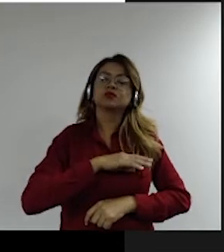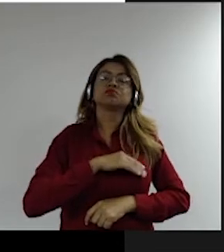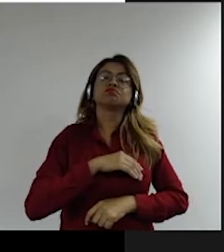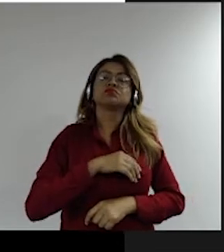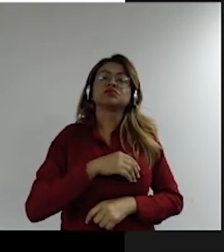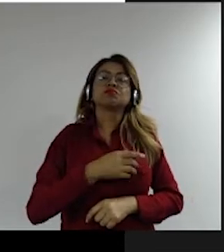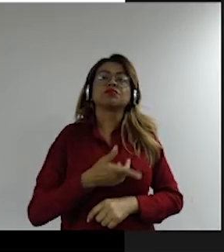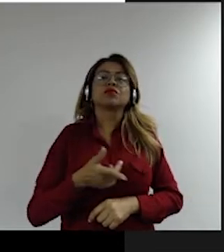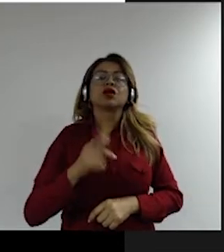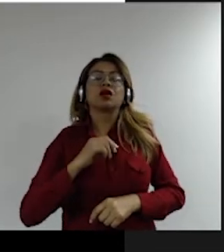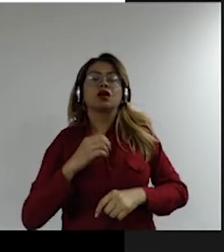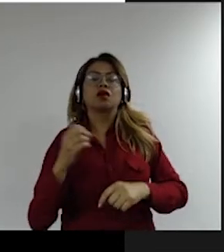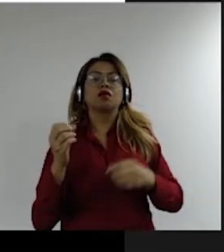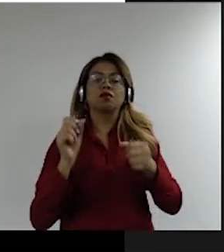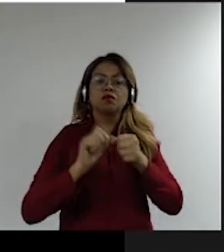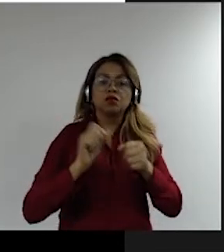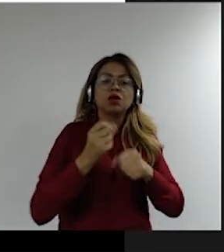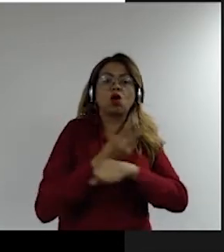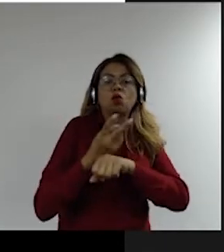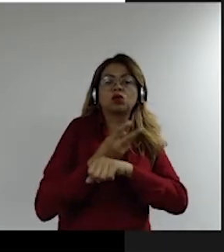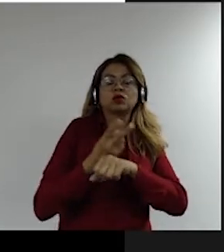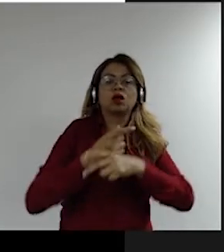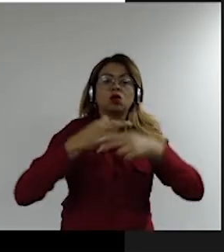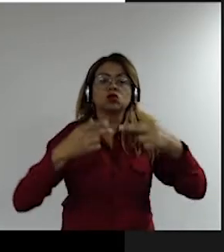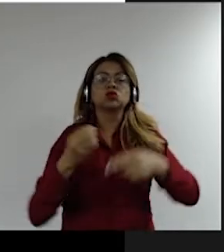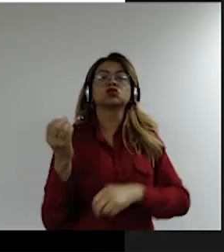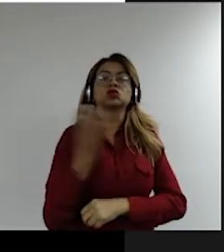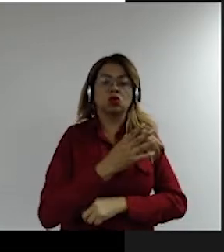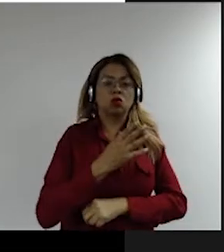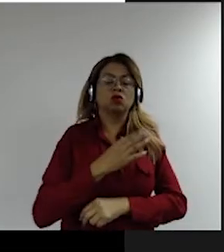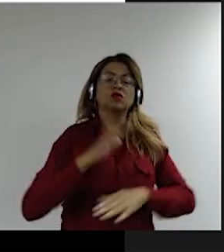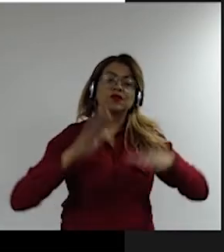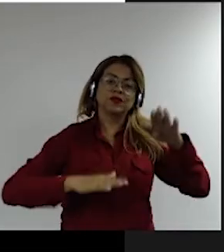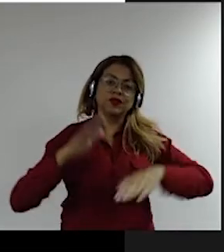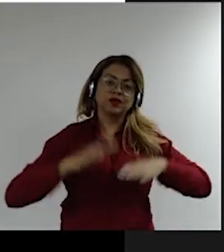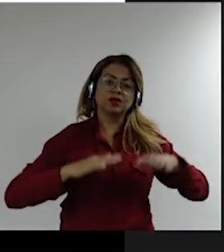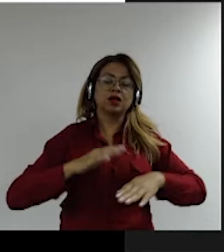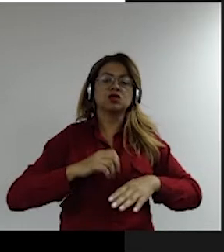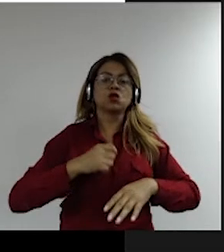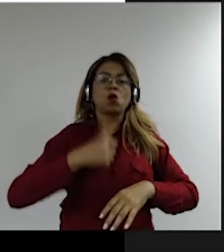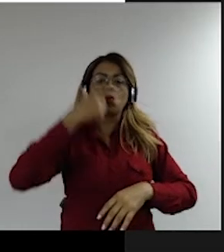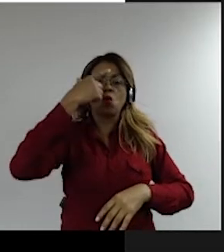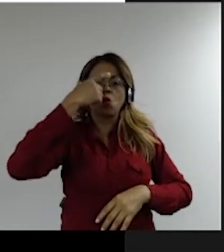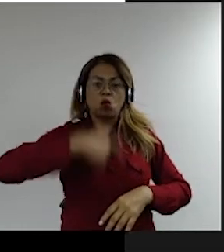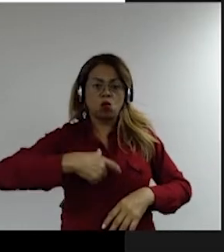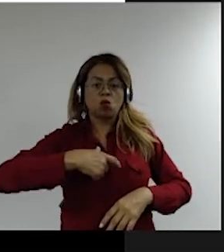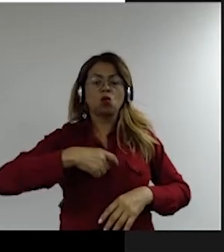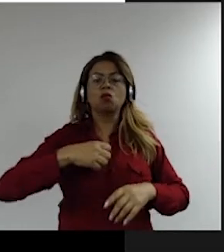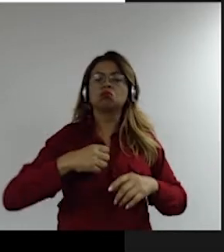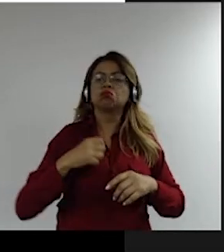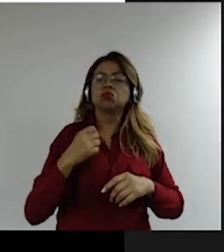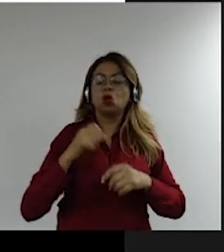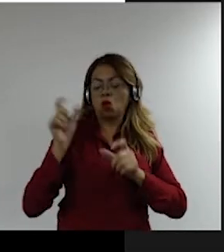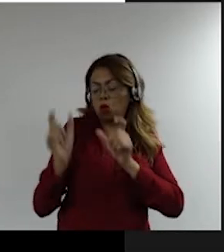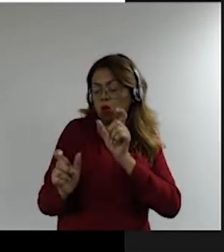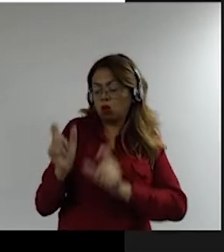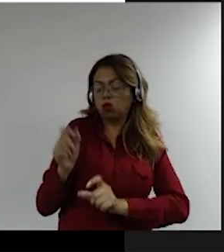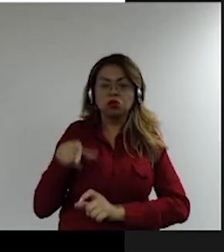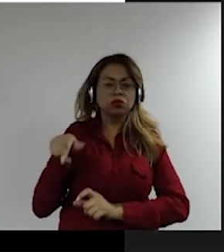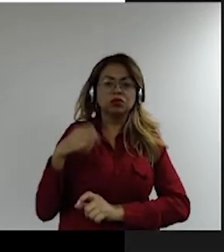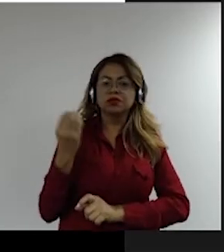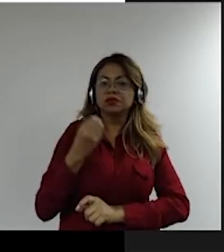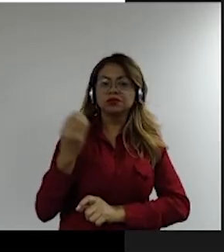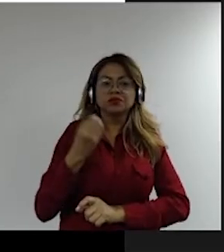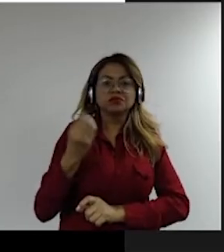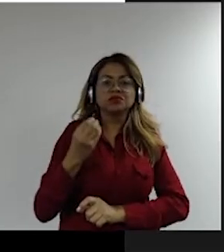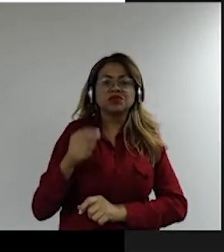tende a não inovar quando está vivendo na zona de conforto ou com grande estabilidade.